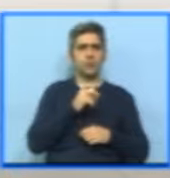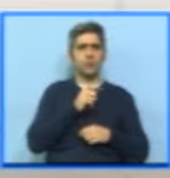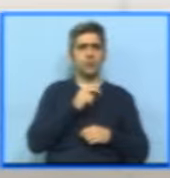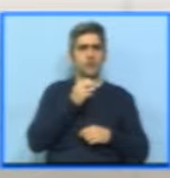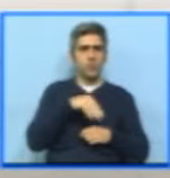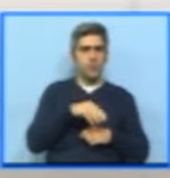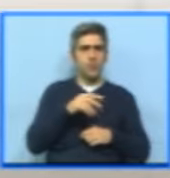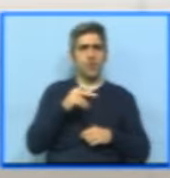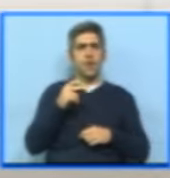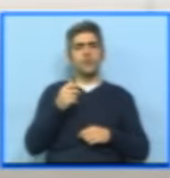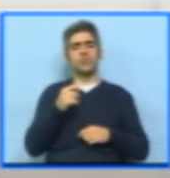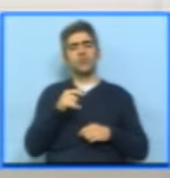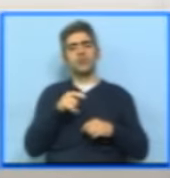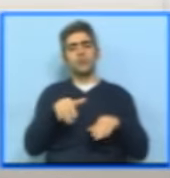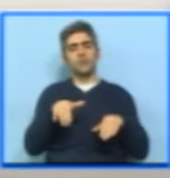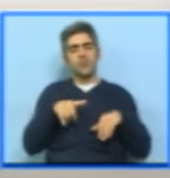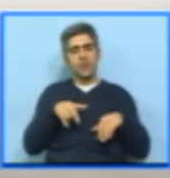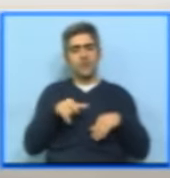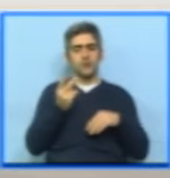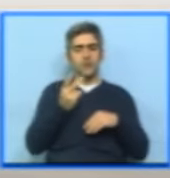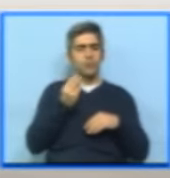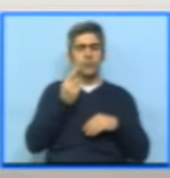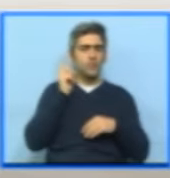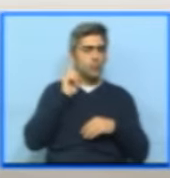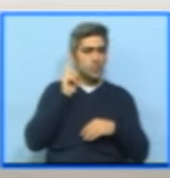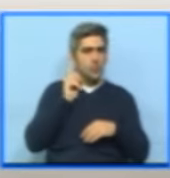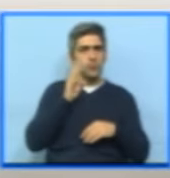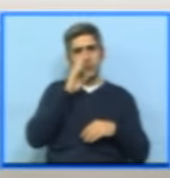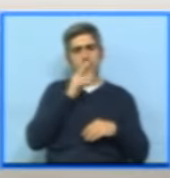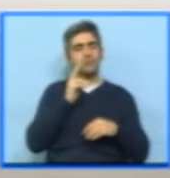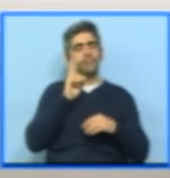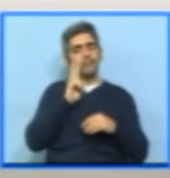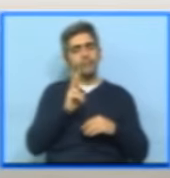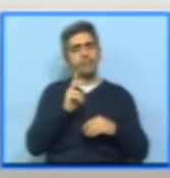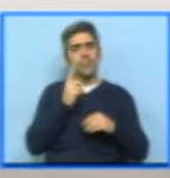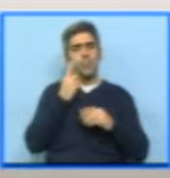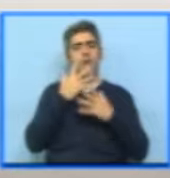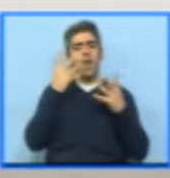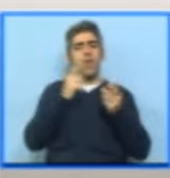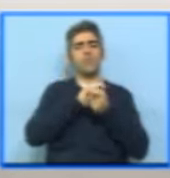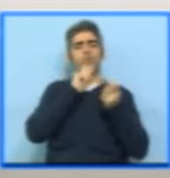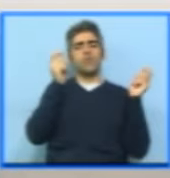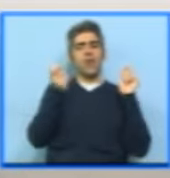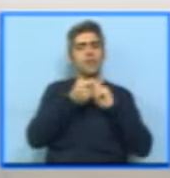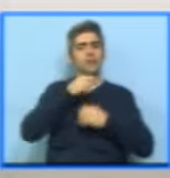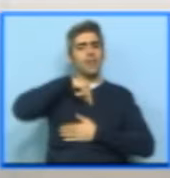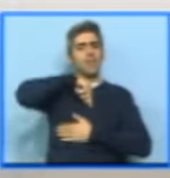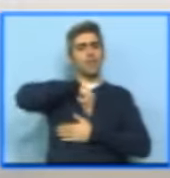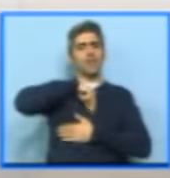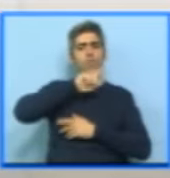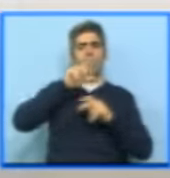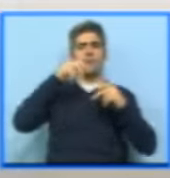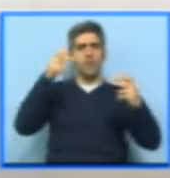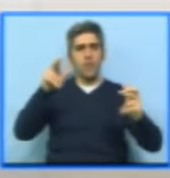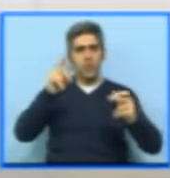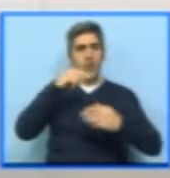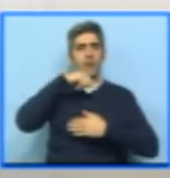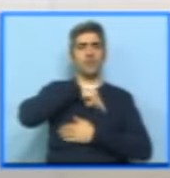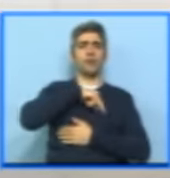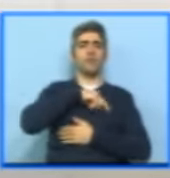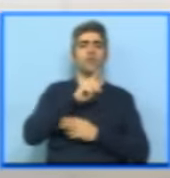importantes, mas se forem tomados realmente como uma mudança interior, como uma transfiguração, que é o que